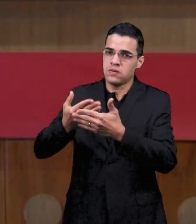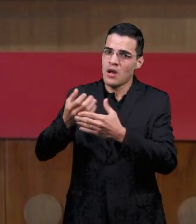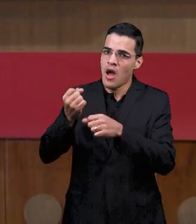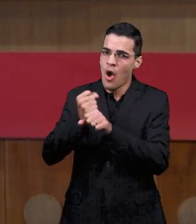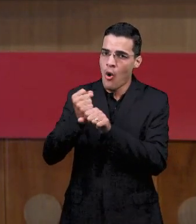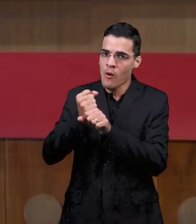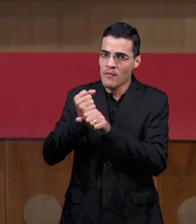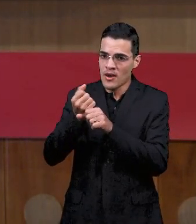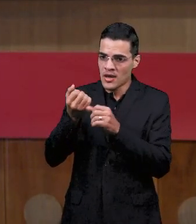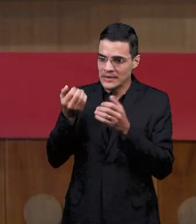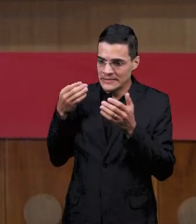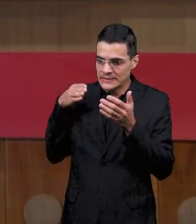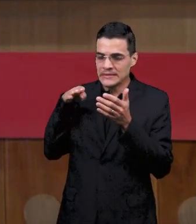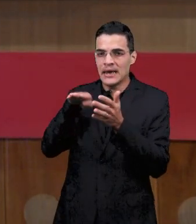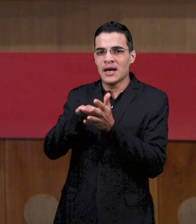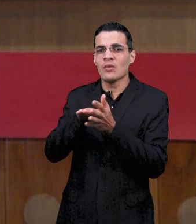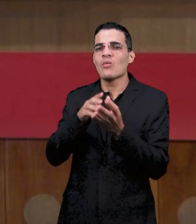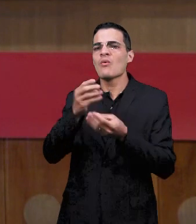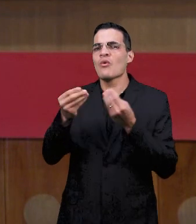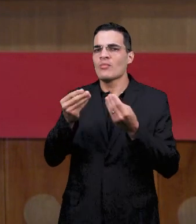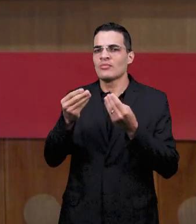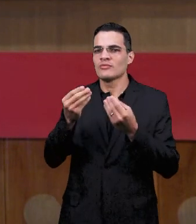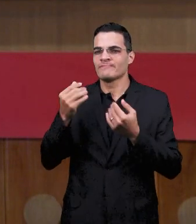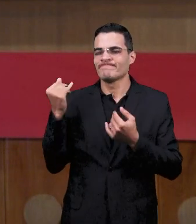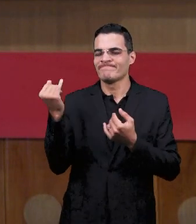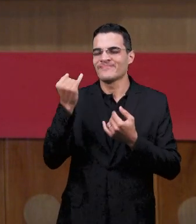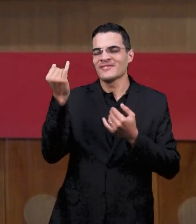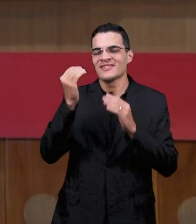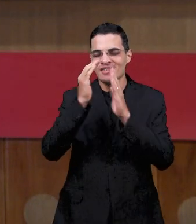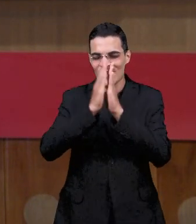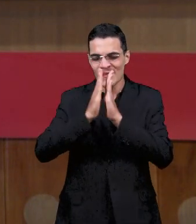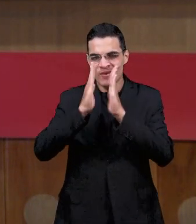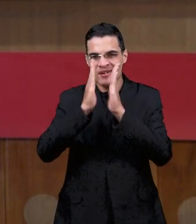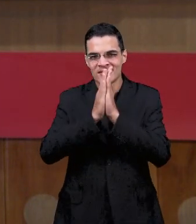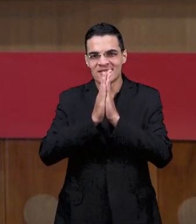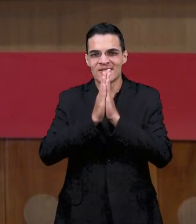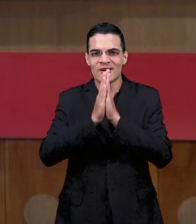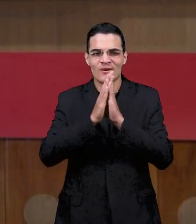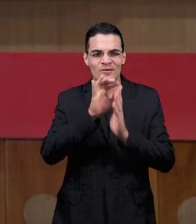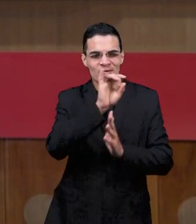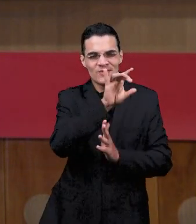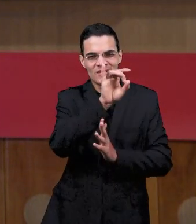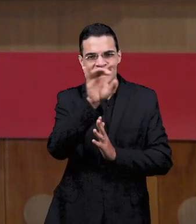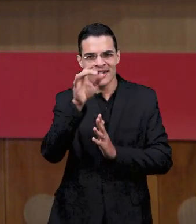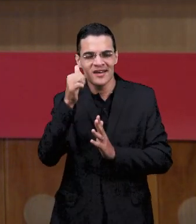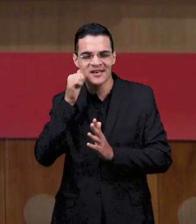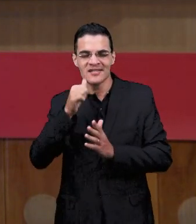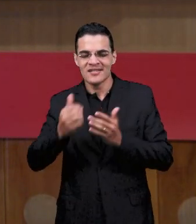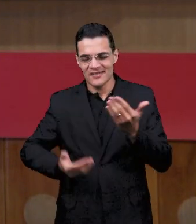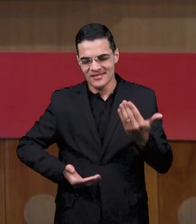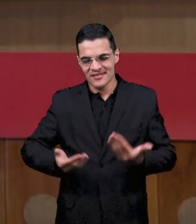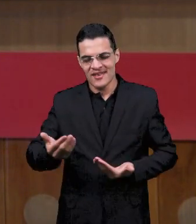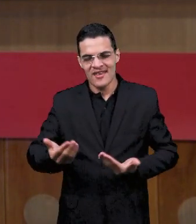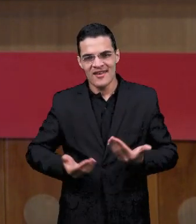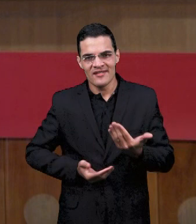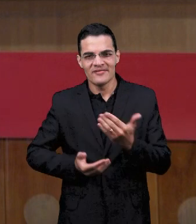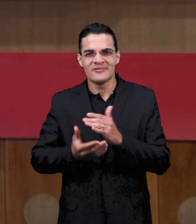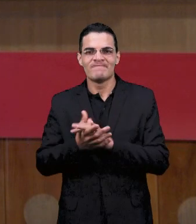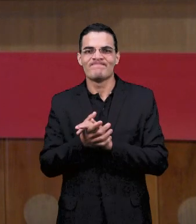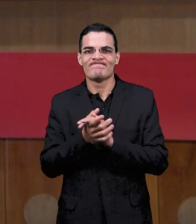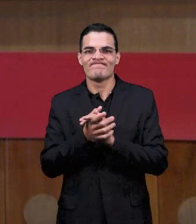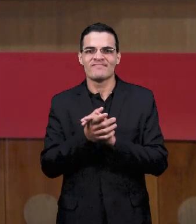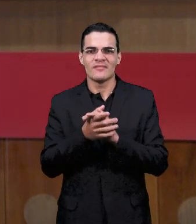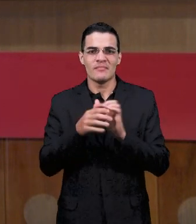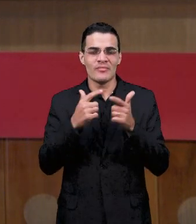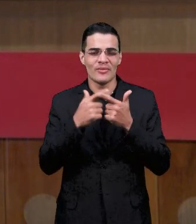até aqui sem a oração das servas, sem a intercessão das senhoras. Muitos ministérios, muitos